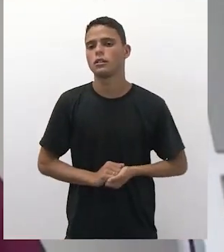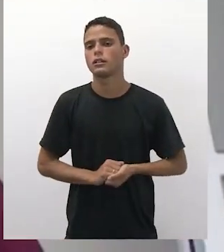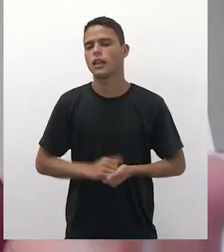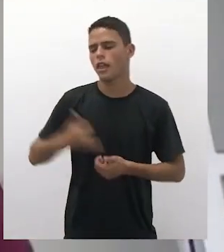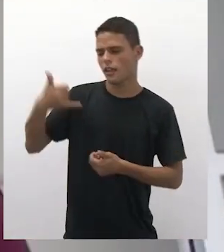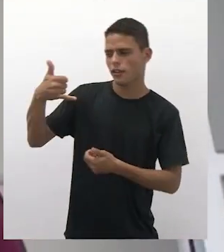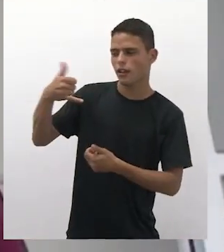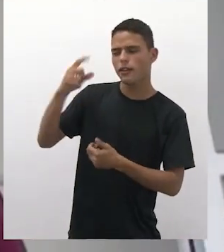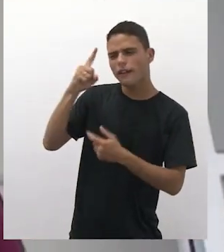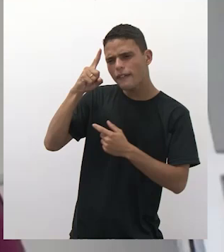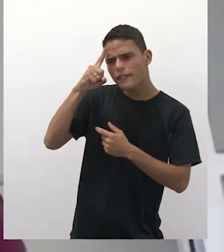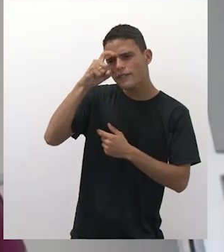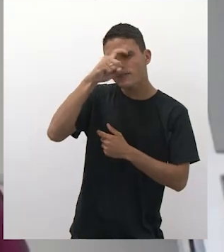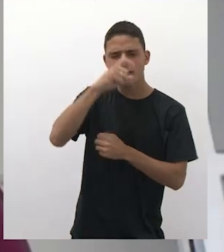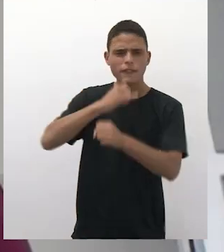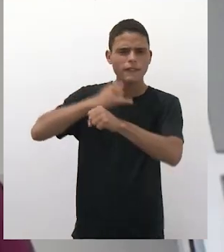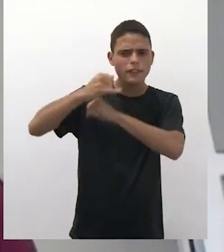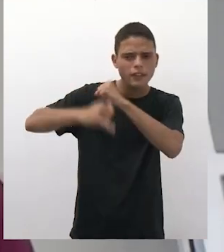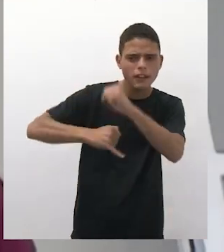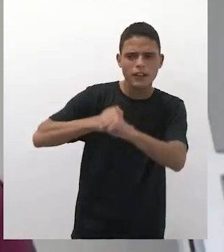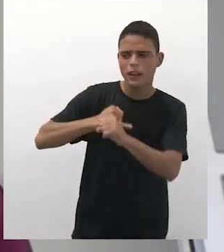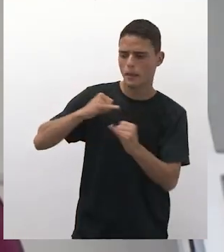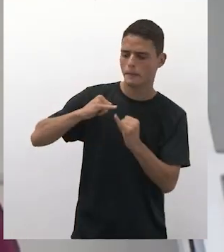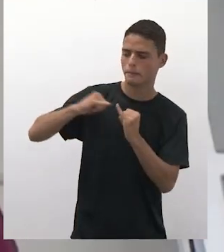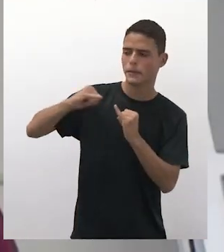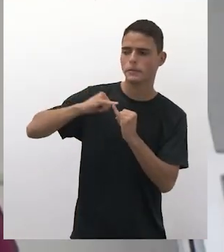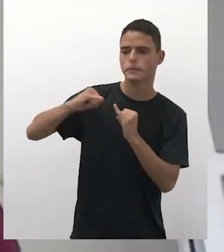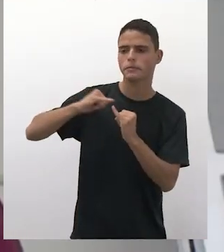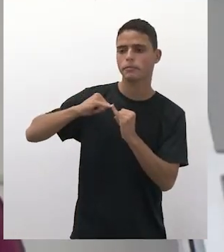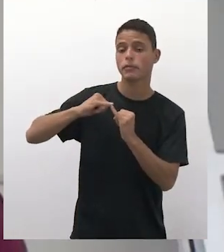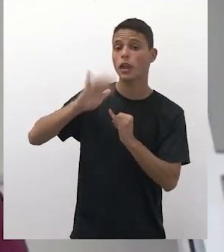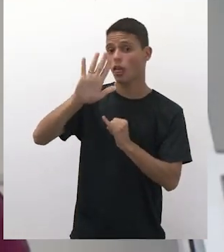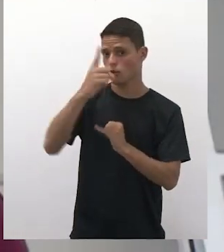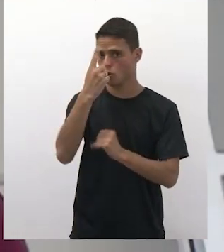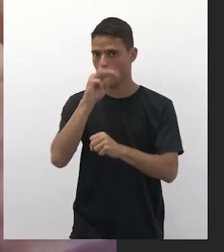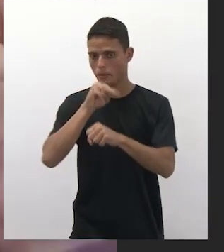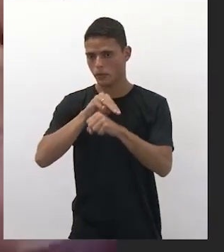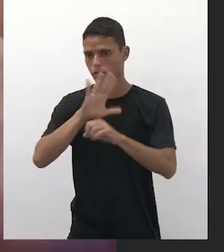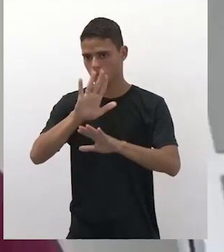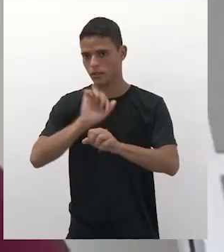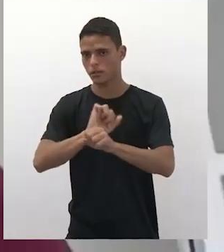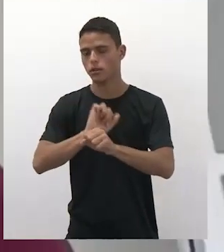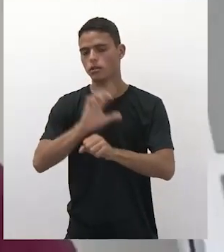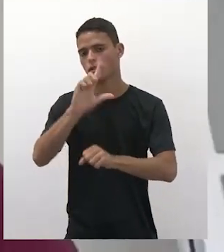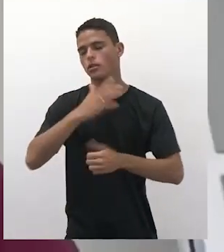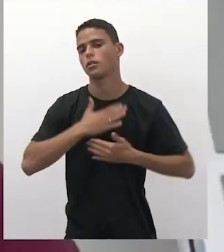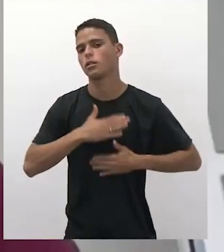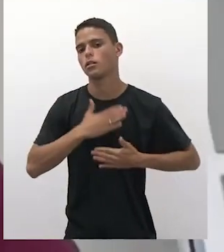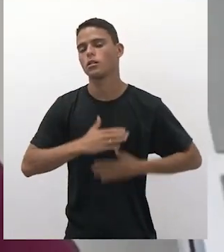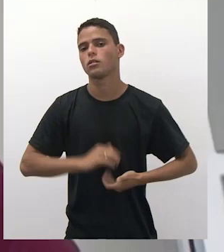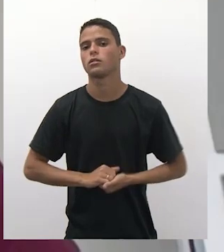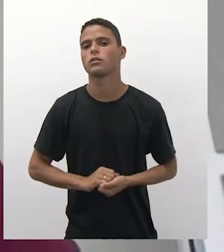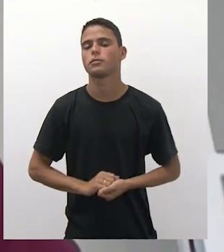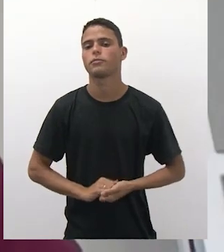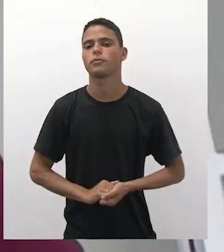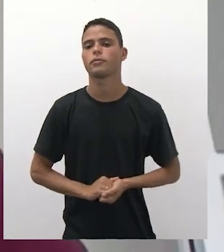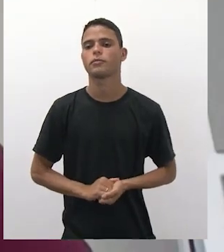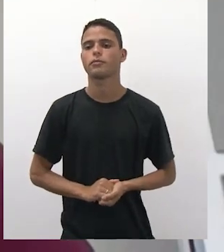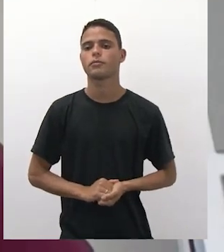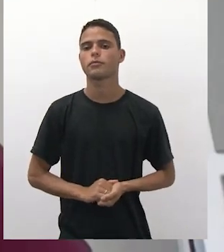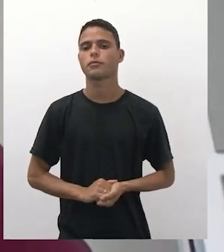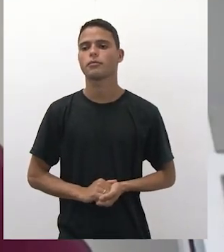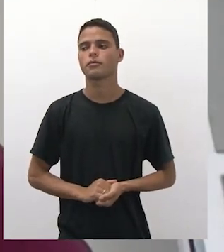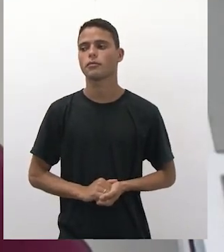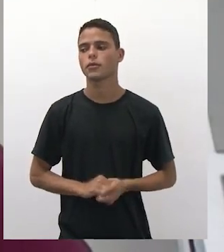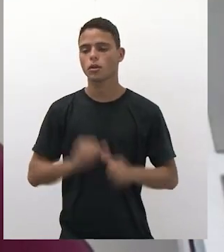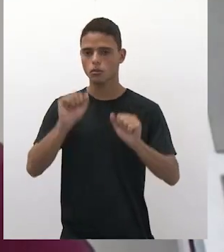celular é difícil manejar para colocar o... Espera aí, só um minutinho. Ela voltou. A professora Edivane voltou. Professora,